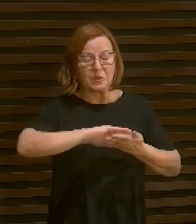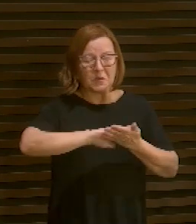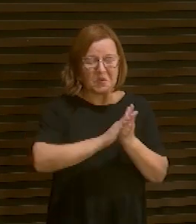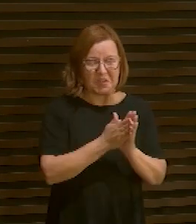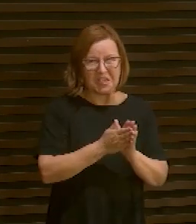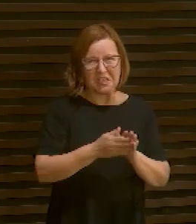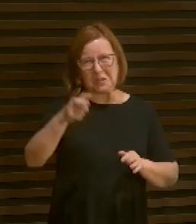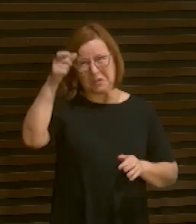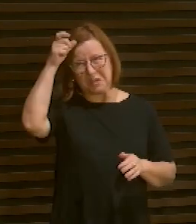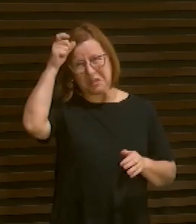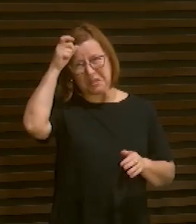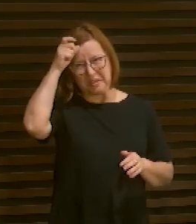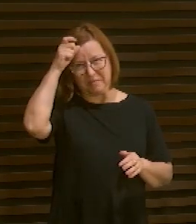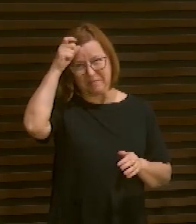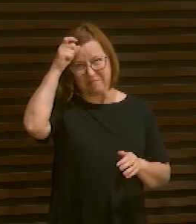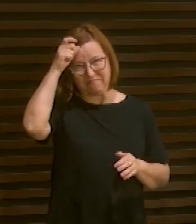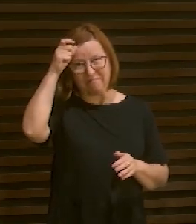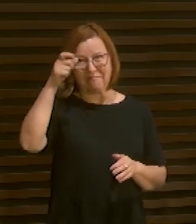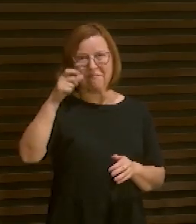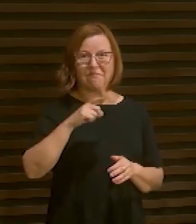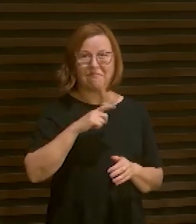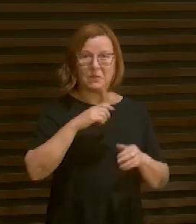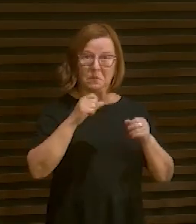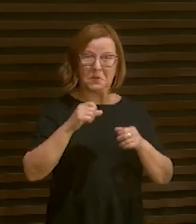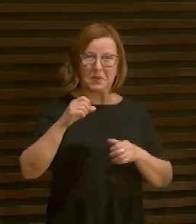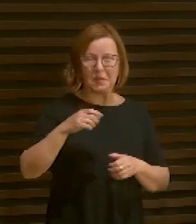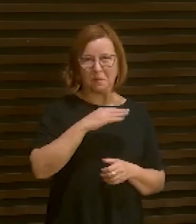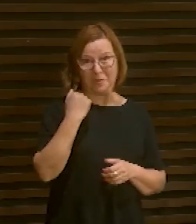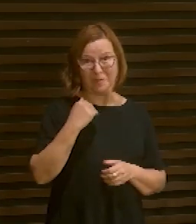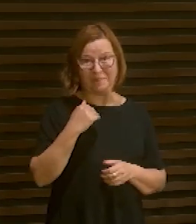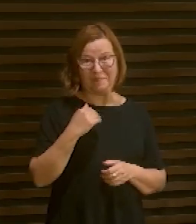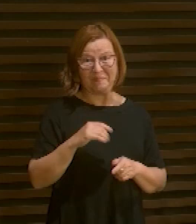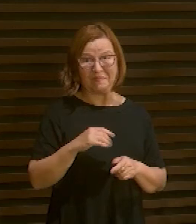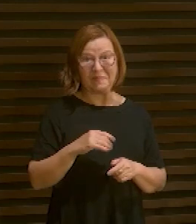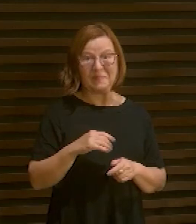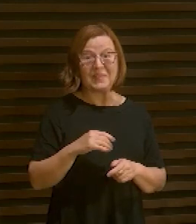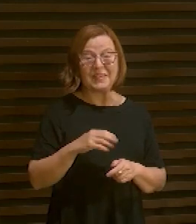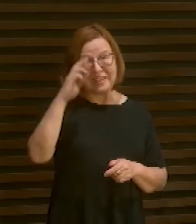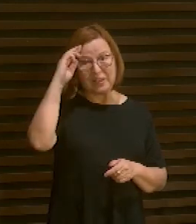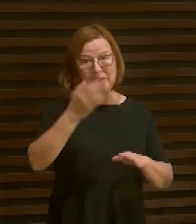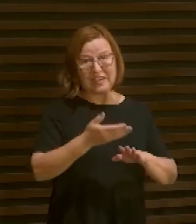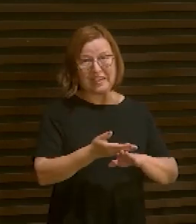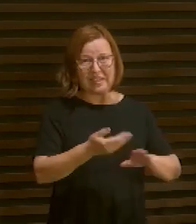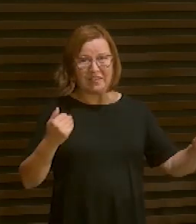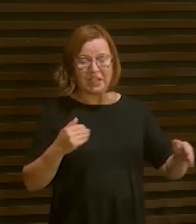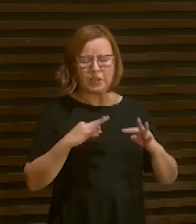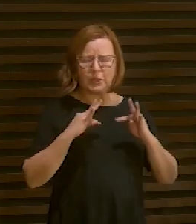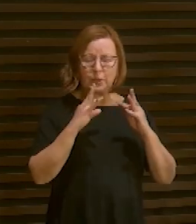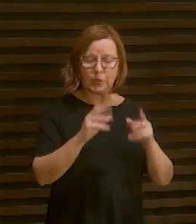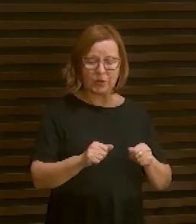o poder da morte, a saber, o diabo, e livrasse todos que pelo pavor da morte